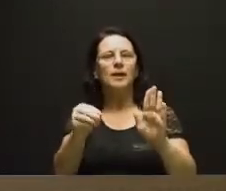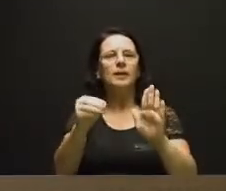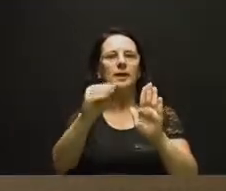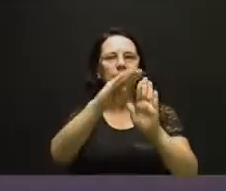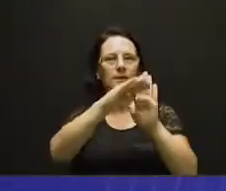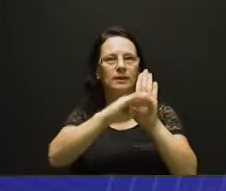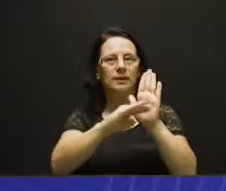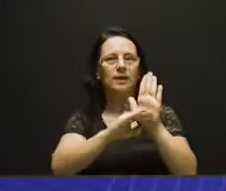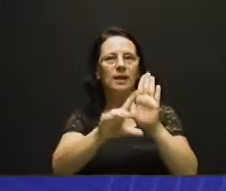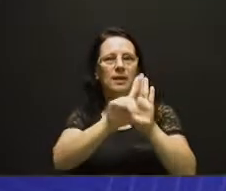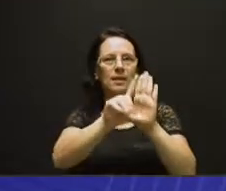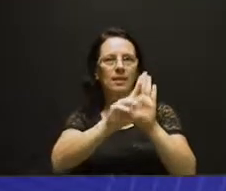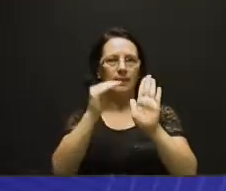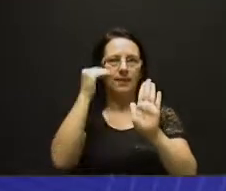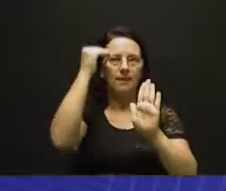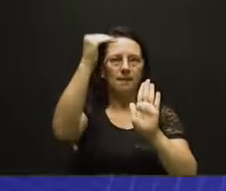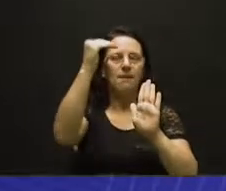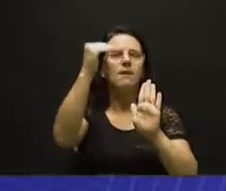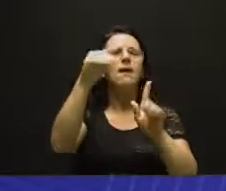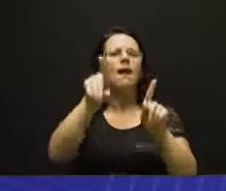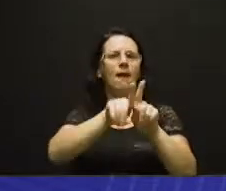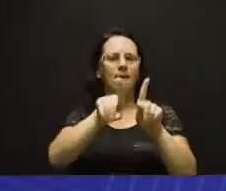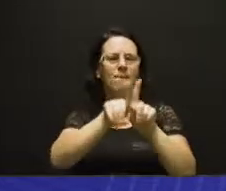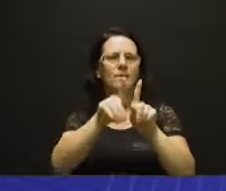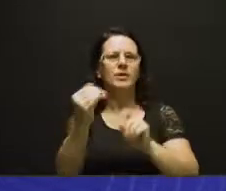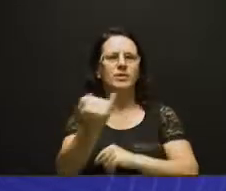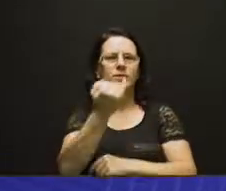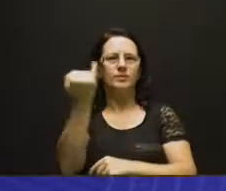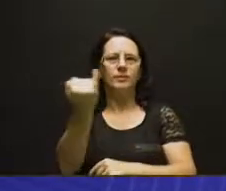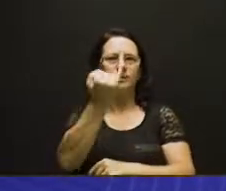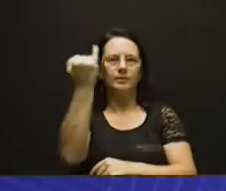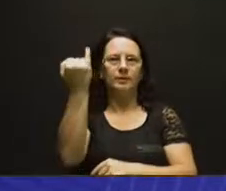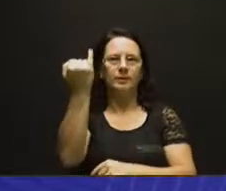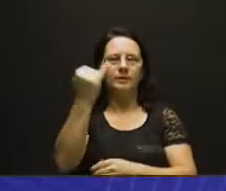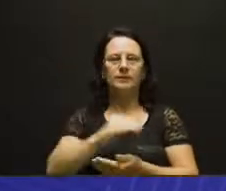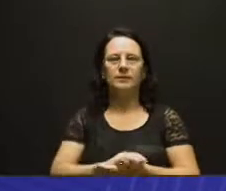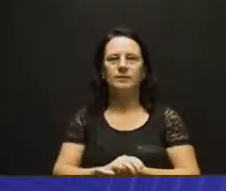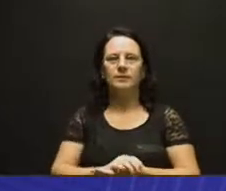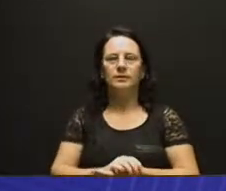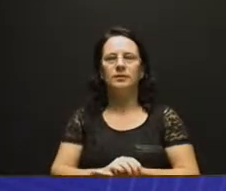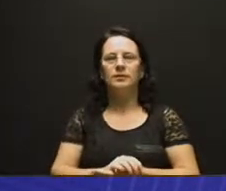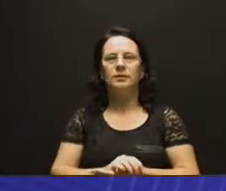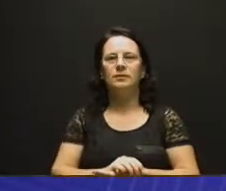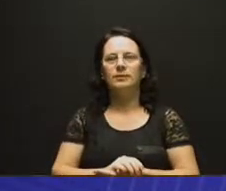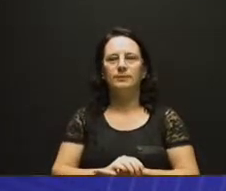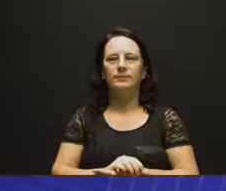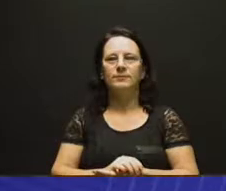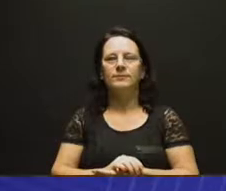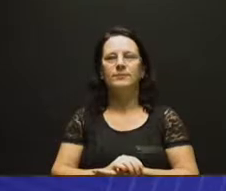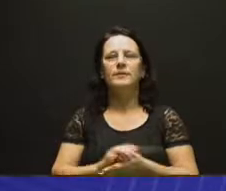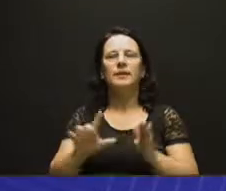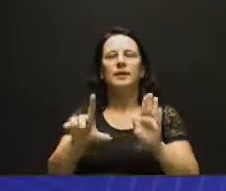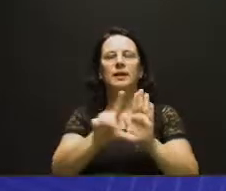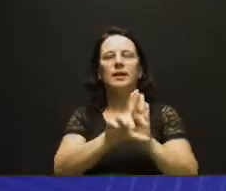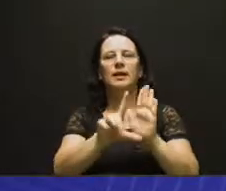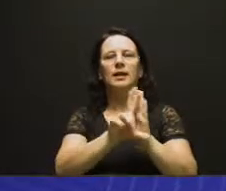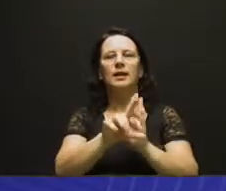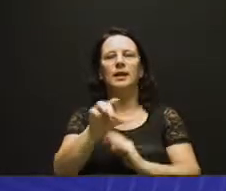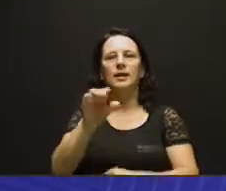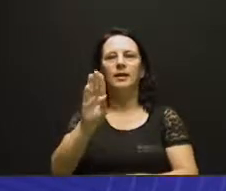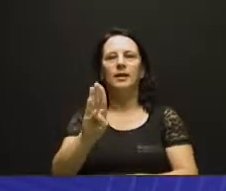que a nossa lei maior então ele tem a mesma validade a convenção ok aí veio a lei berenice piana